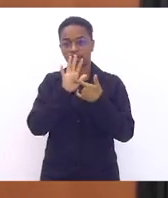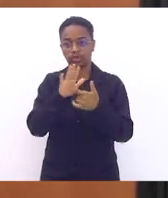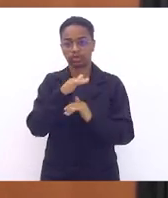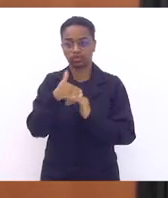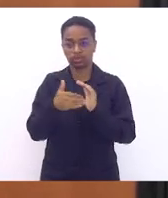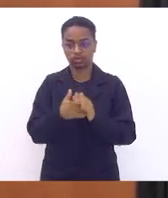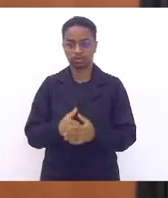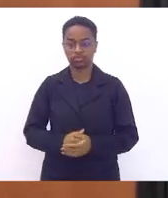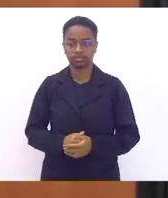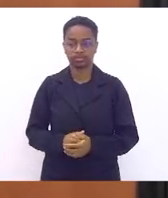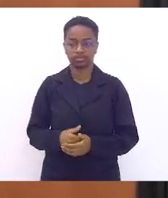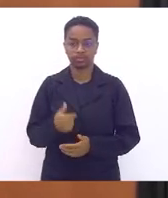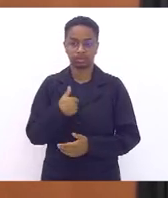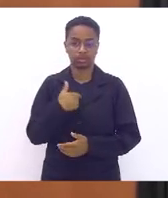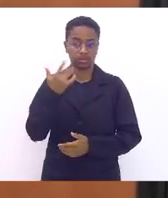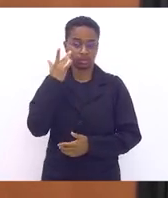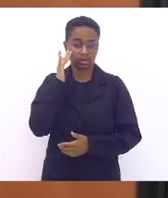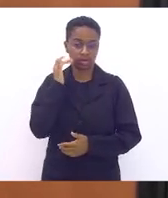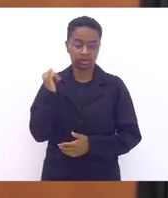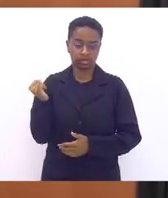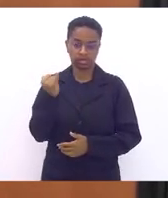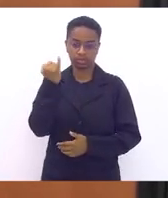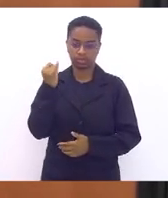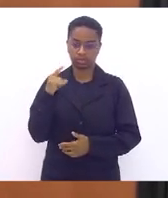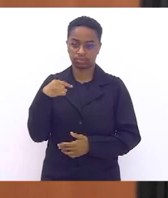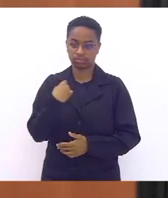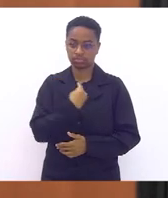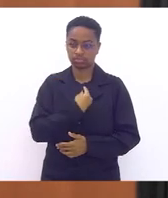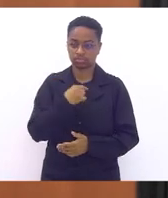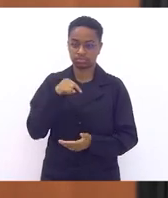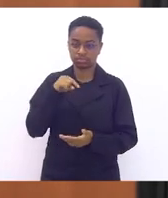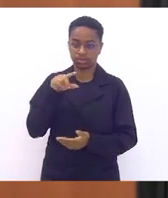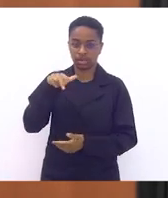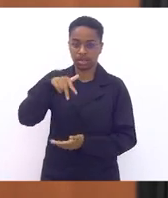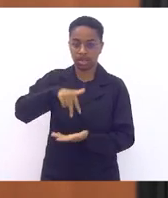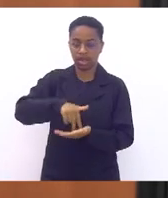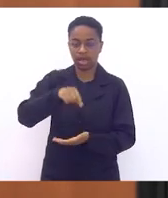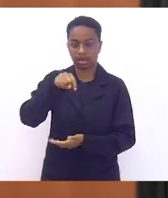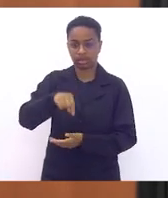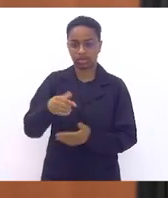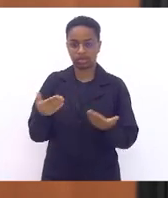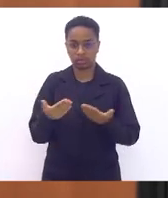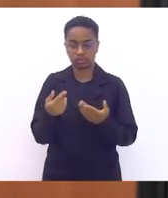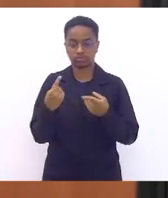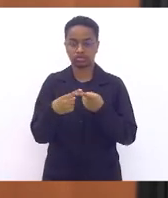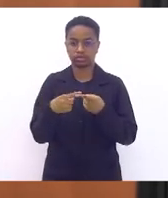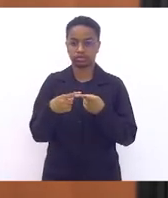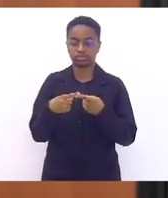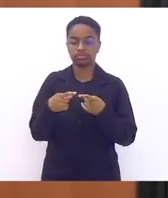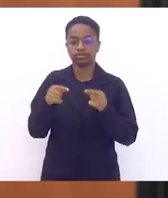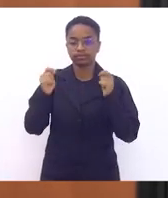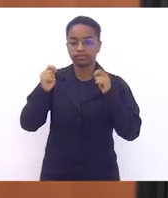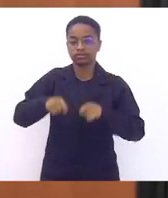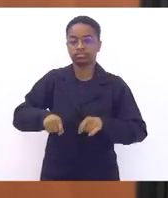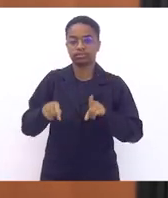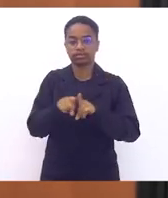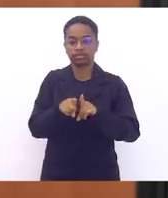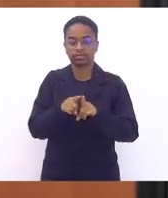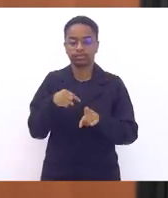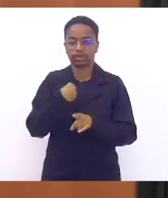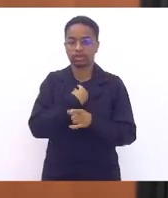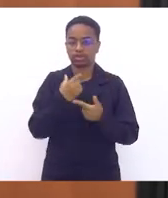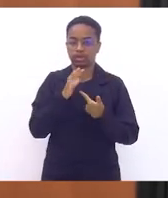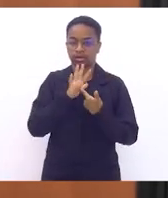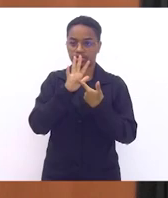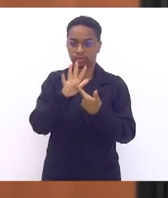Eu acho que é muito bom que a gente esteja aqui hoje, porque isso é uma possibilidade que a gente tem também de apresentar, né, o